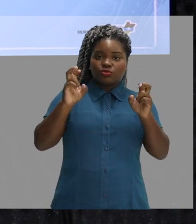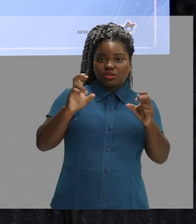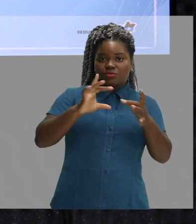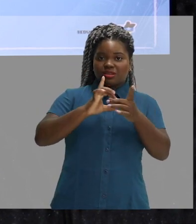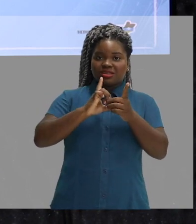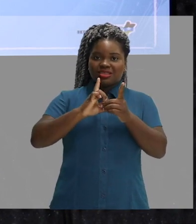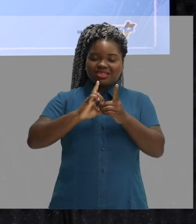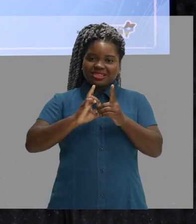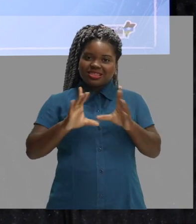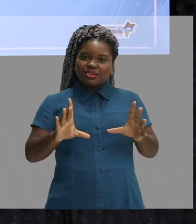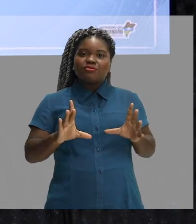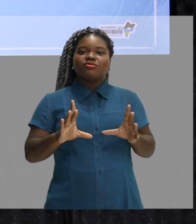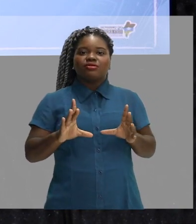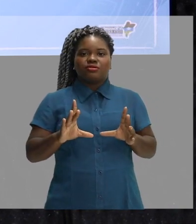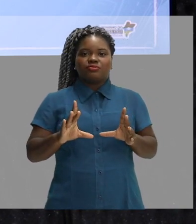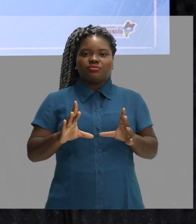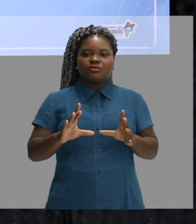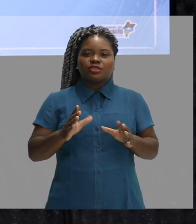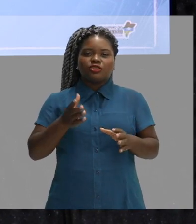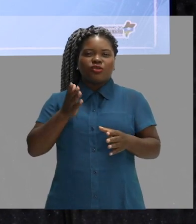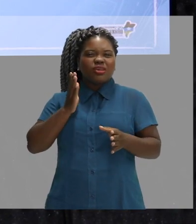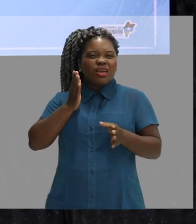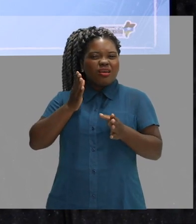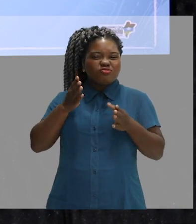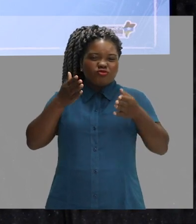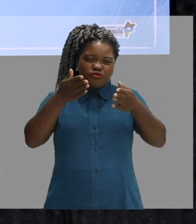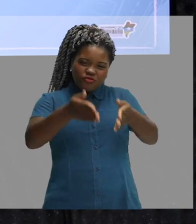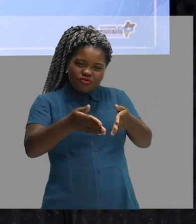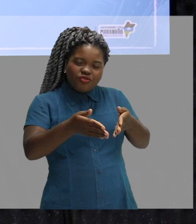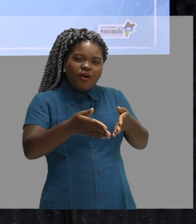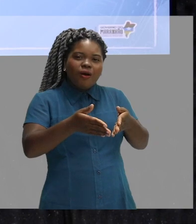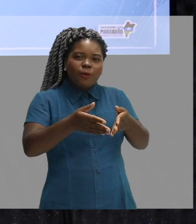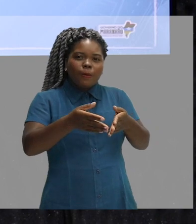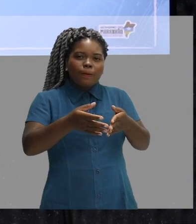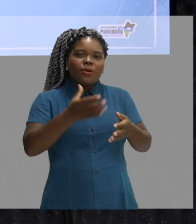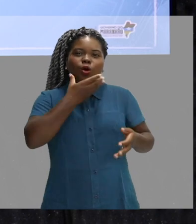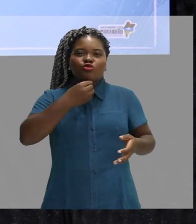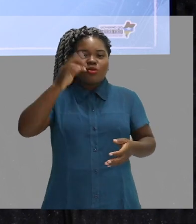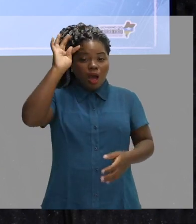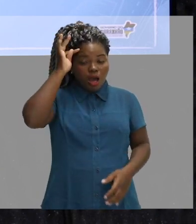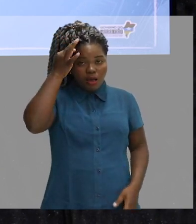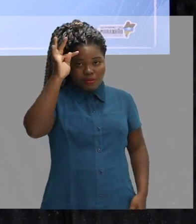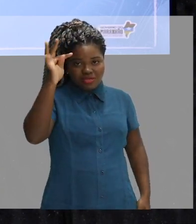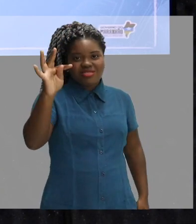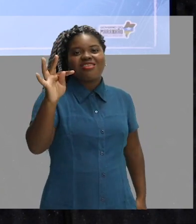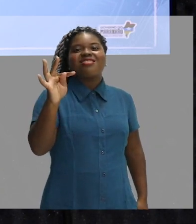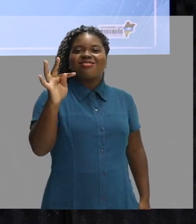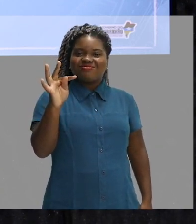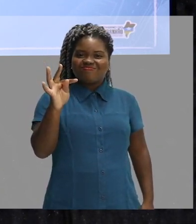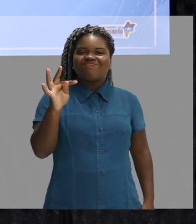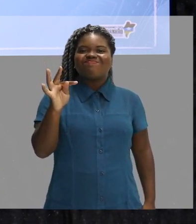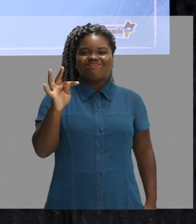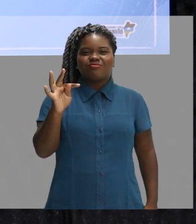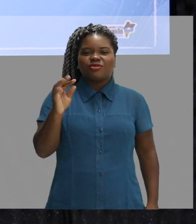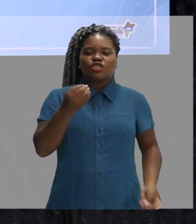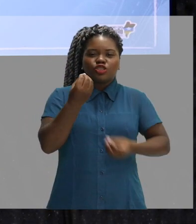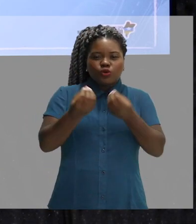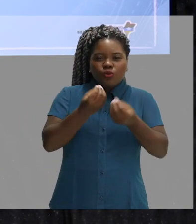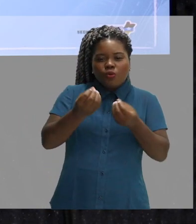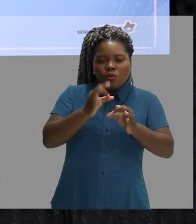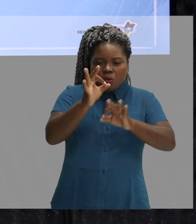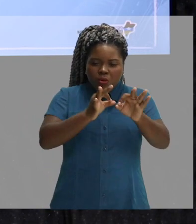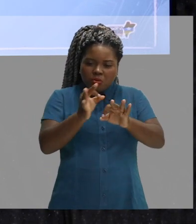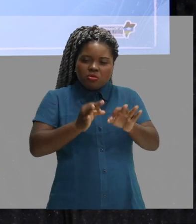intelectuais, aos pensadores, aos filósofos, aos teóricos dessa forma de governo